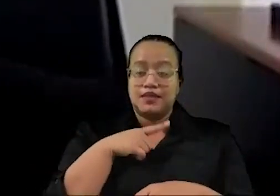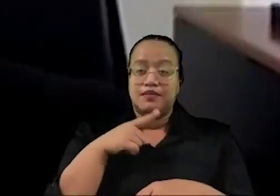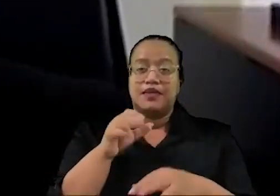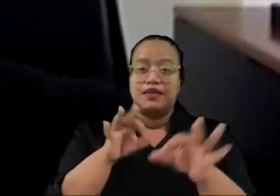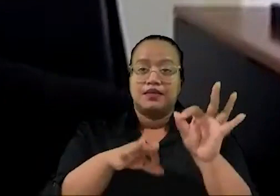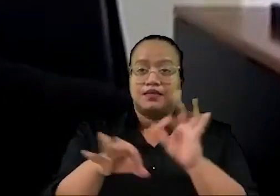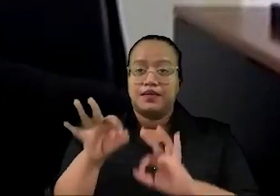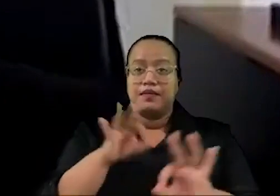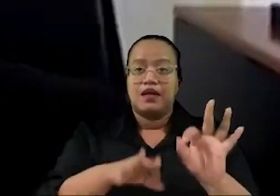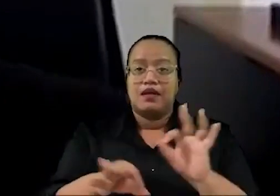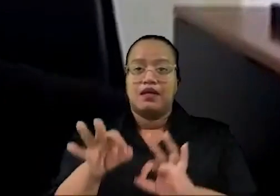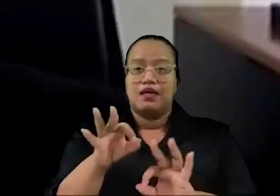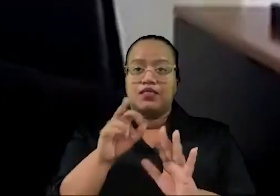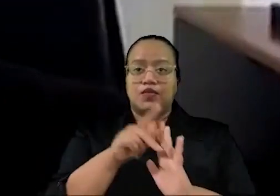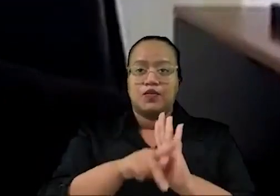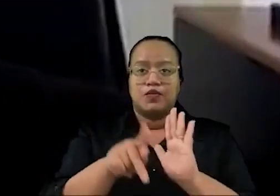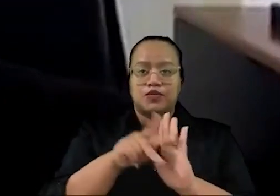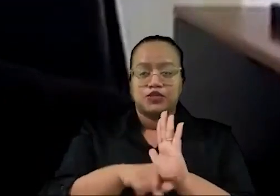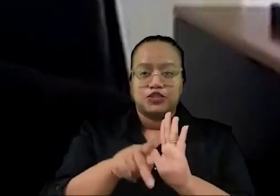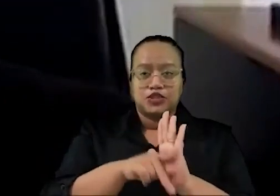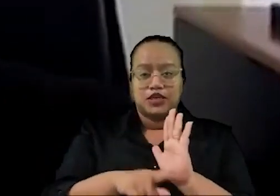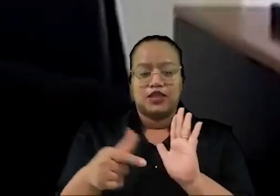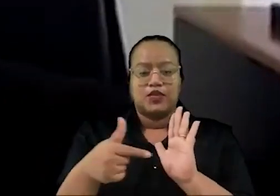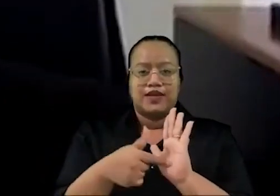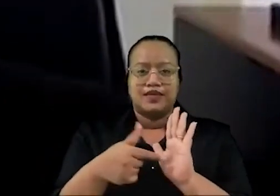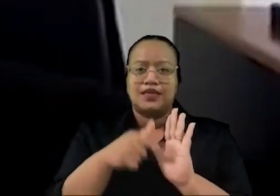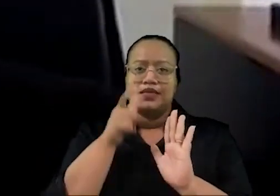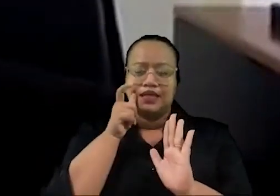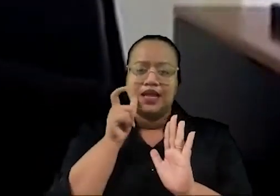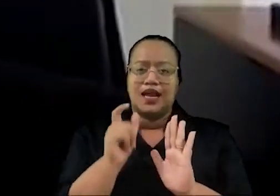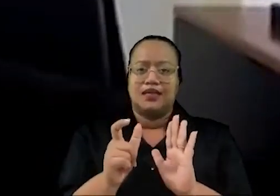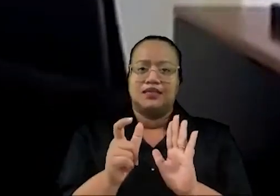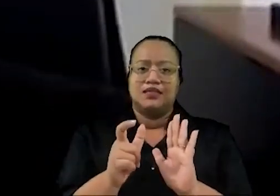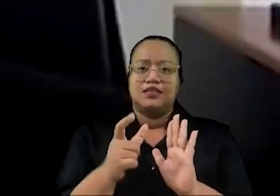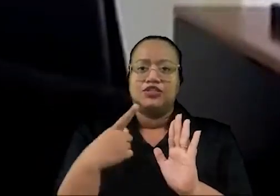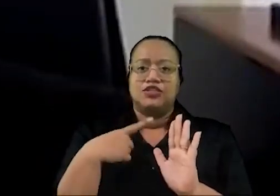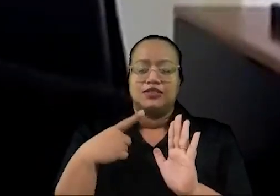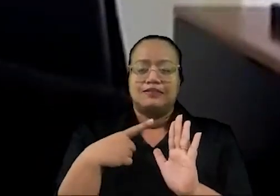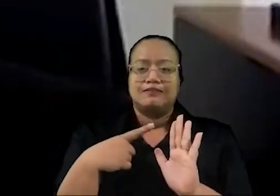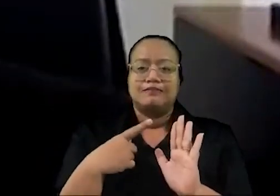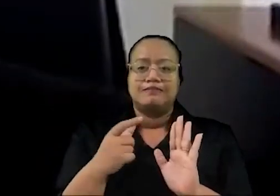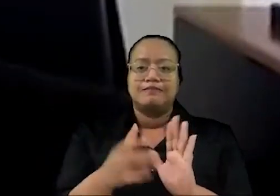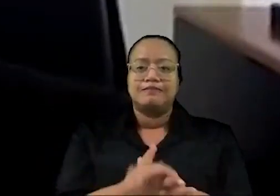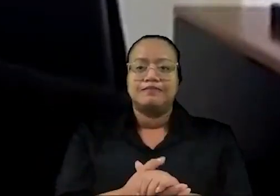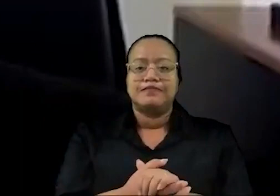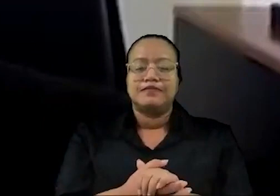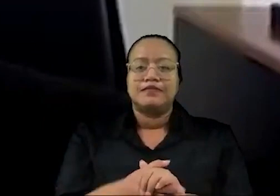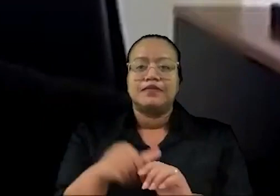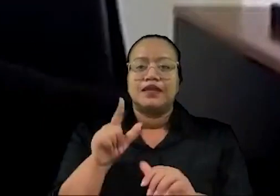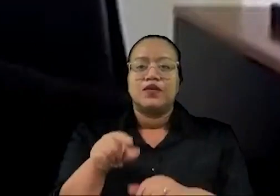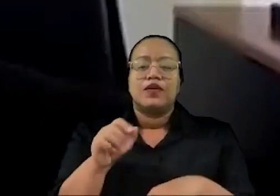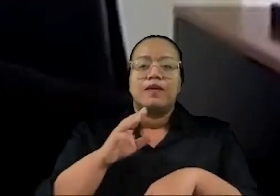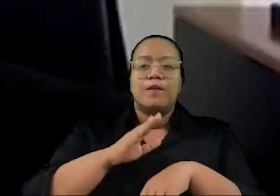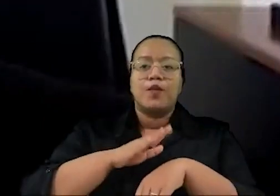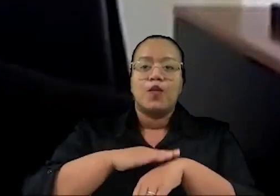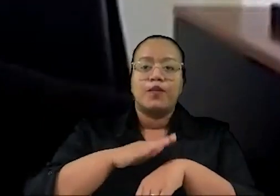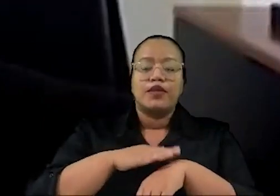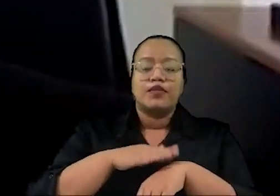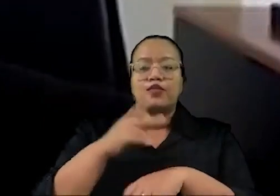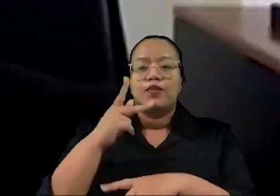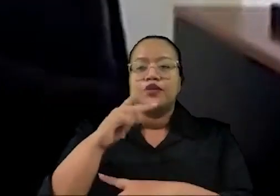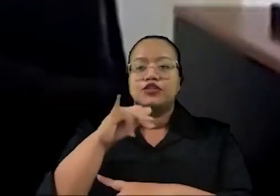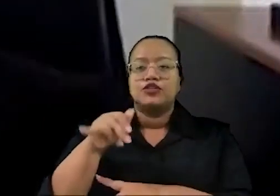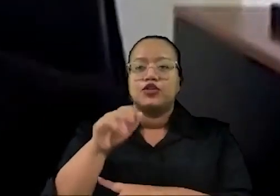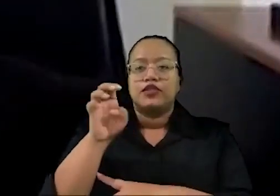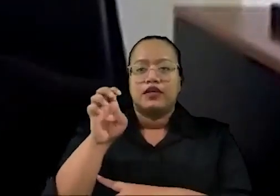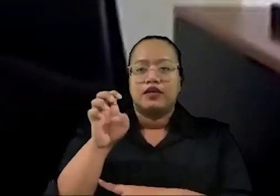que é muito interessante, porque que a gente denominou de Momento PJE, que é uma conversa com os usuários toda semana. A